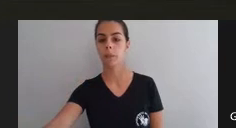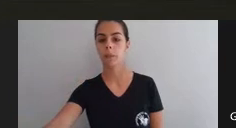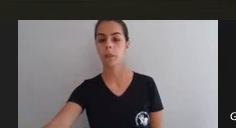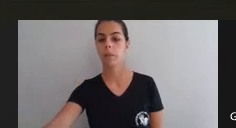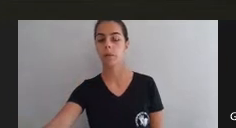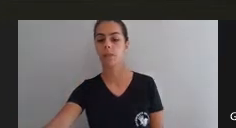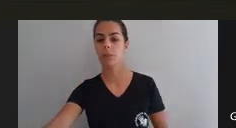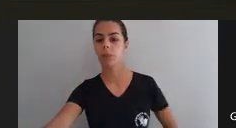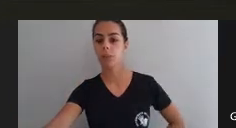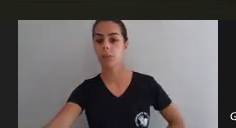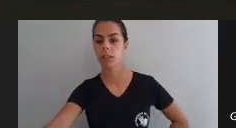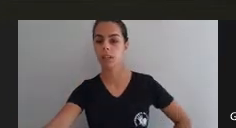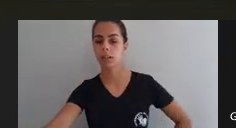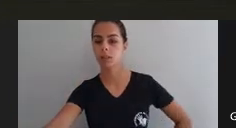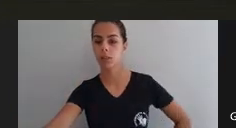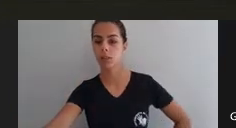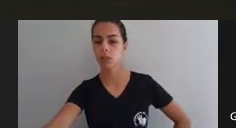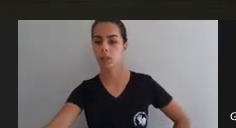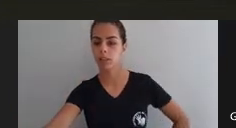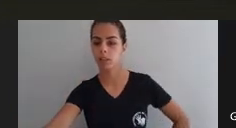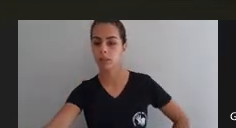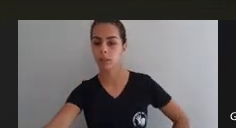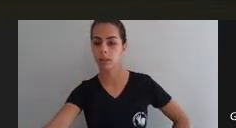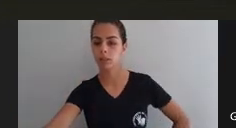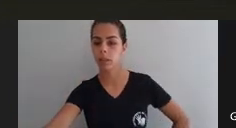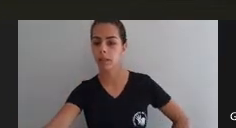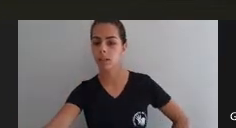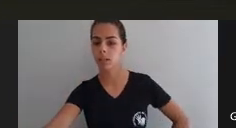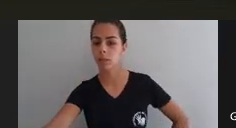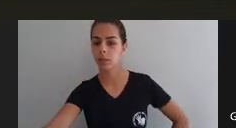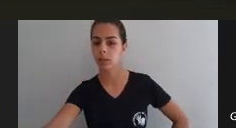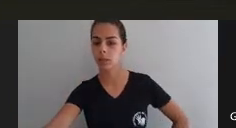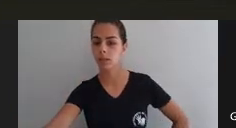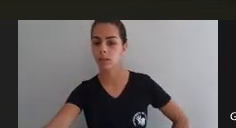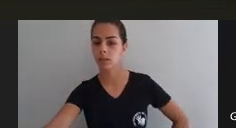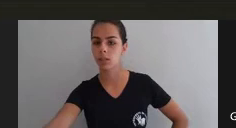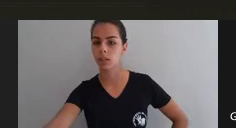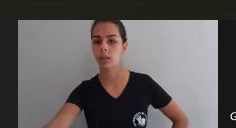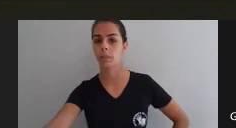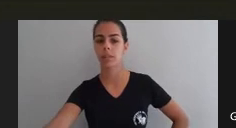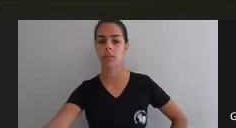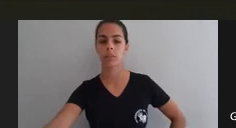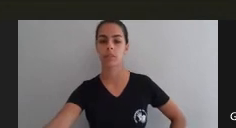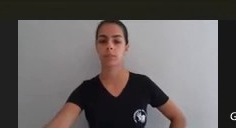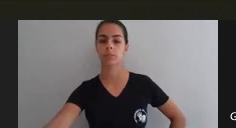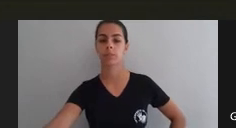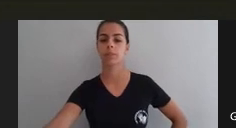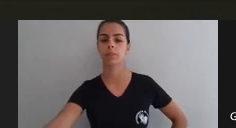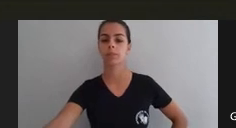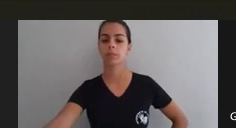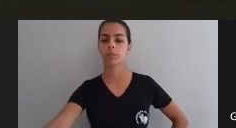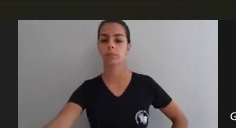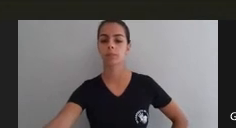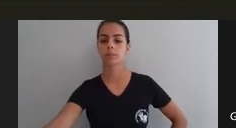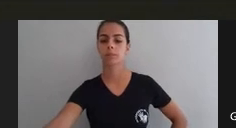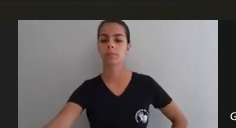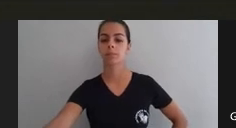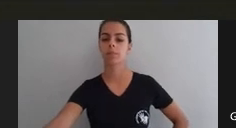dividido por Professor, você está NR. digitando? Porque não está aparecendo para gente. Agora apareceu.